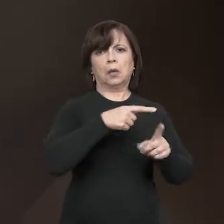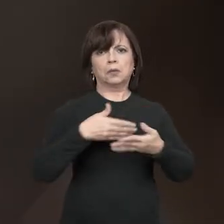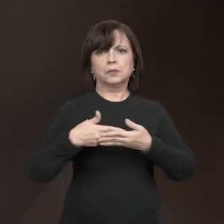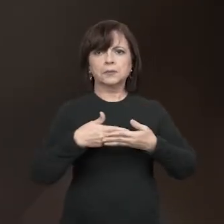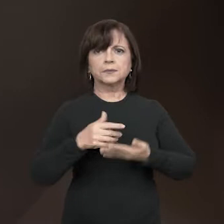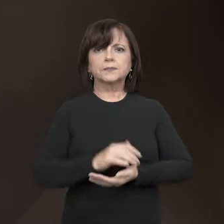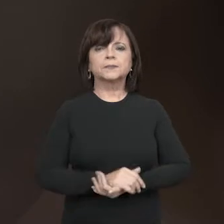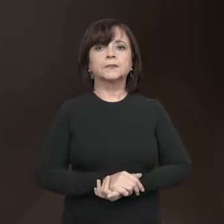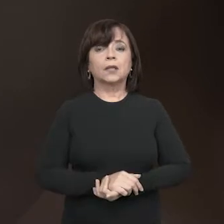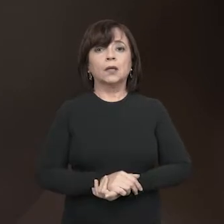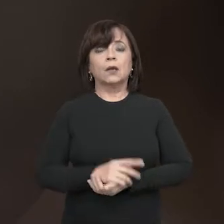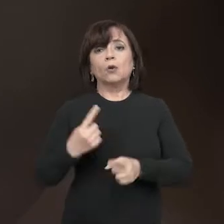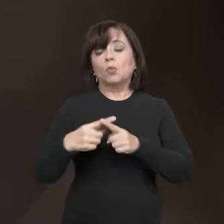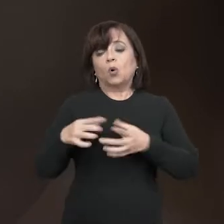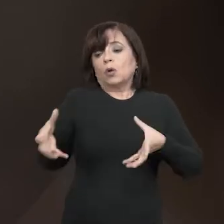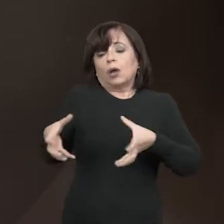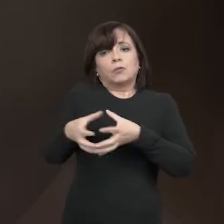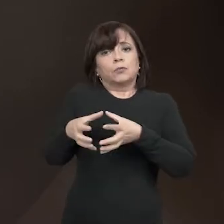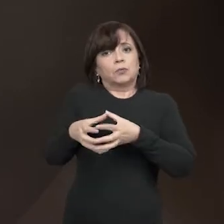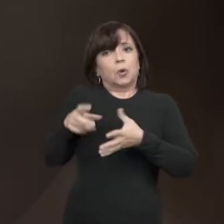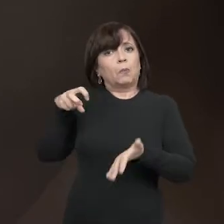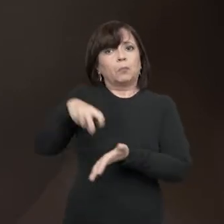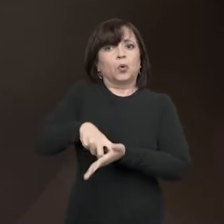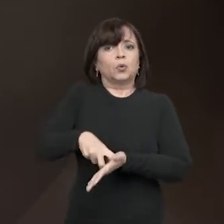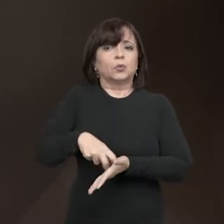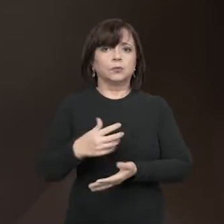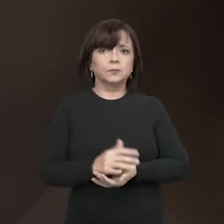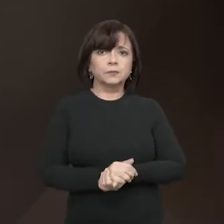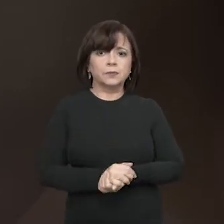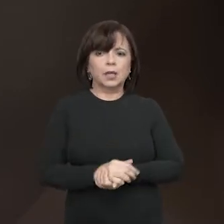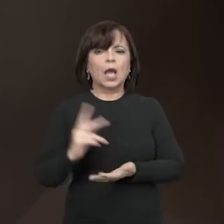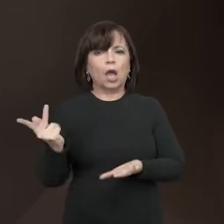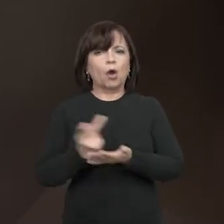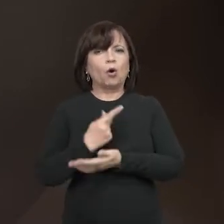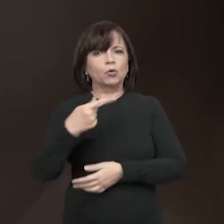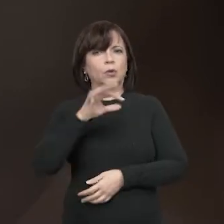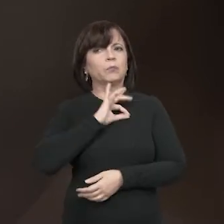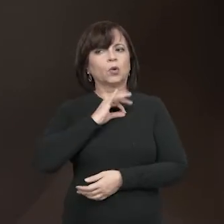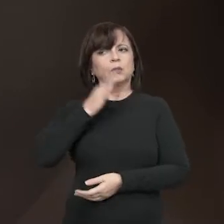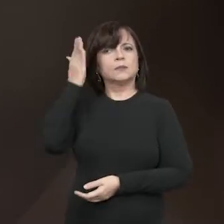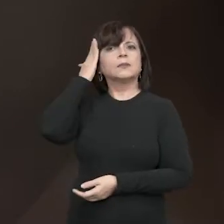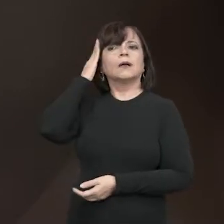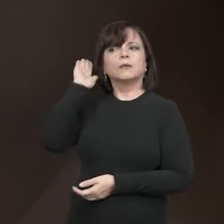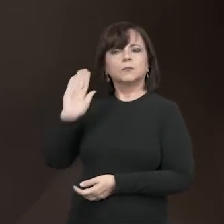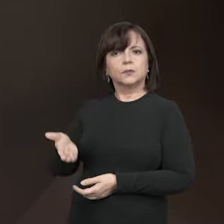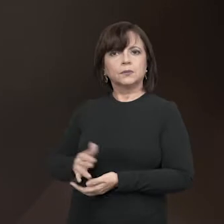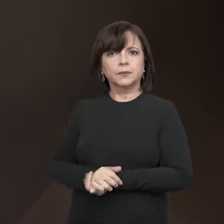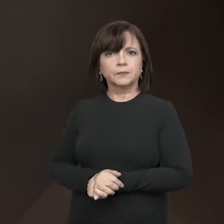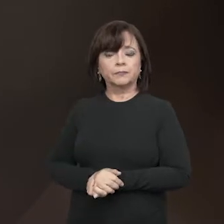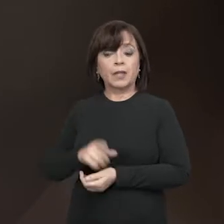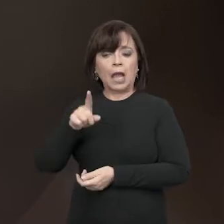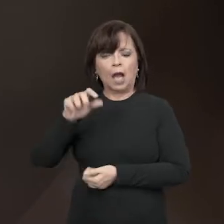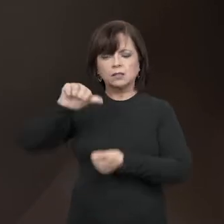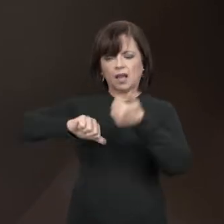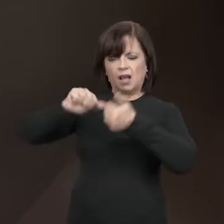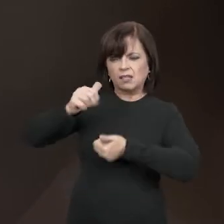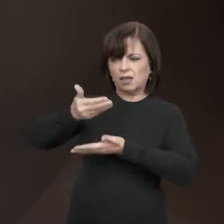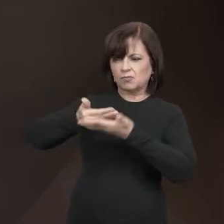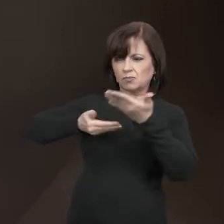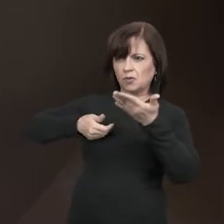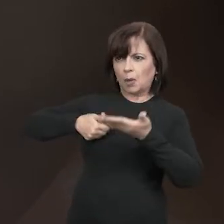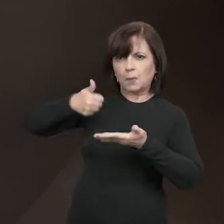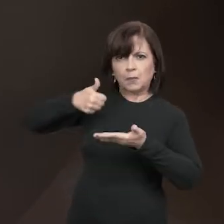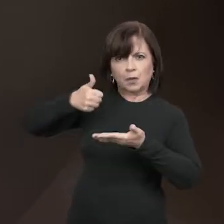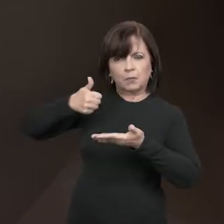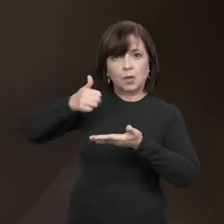menor com intuito meramente corretivo. Esse foi o primeiro fato que chegou à autoridade policial. Nessa análise preliminar,